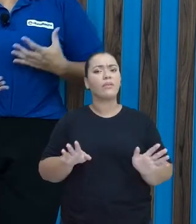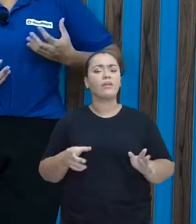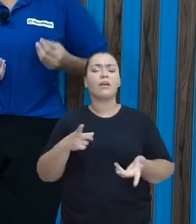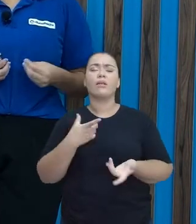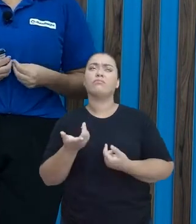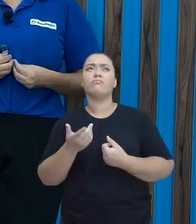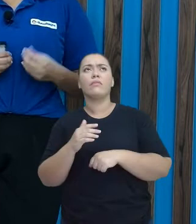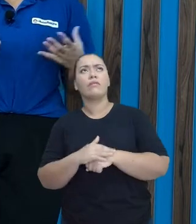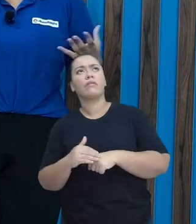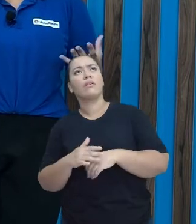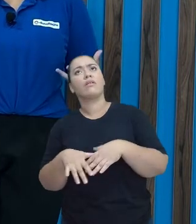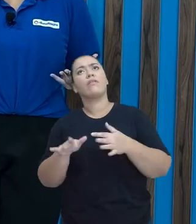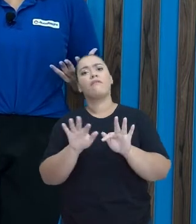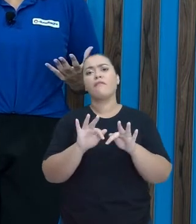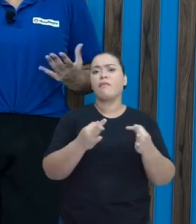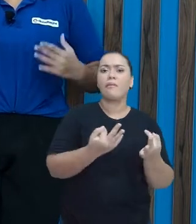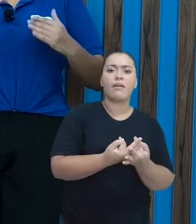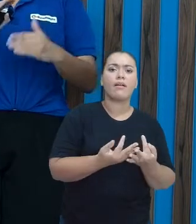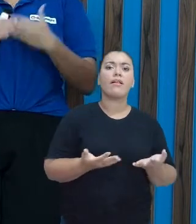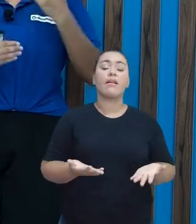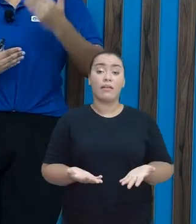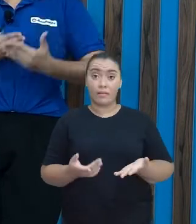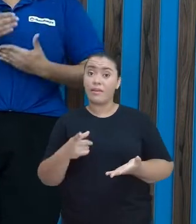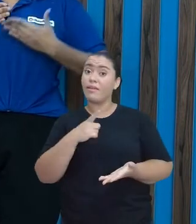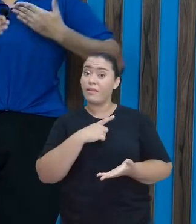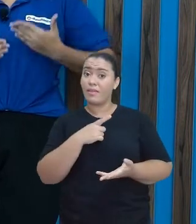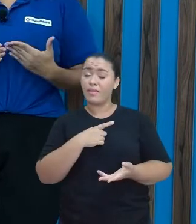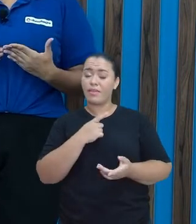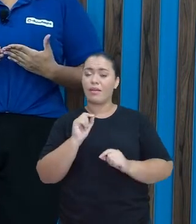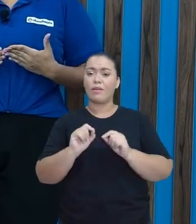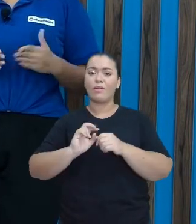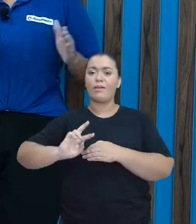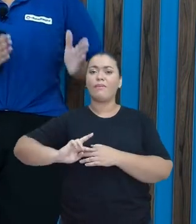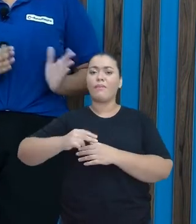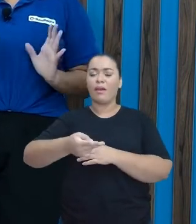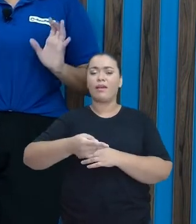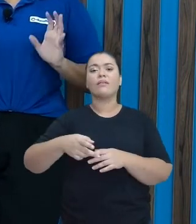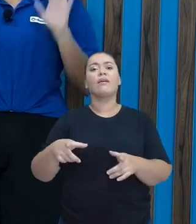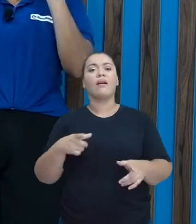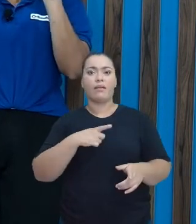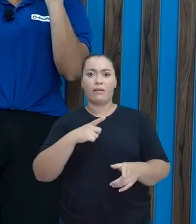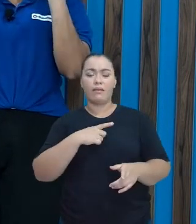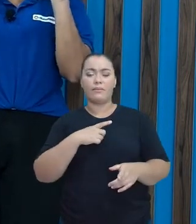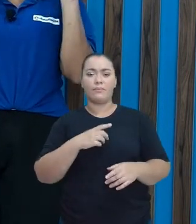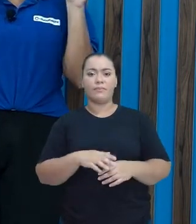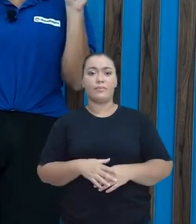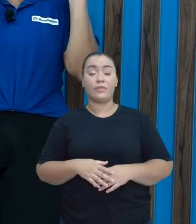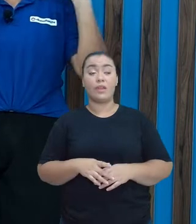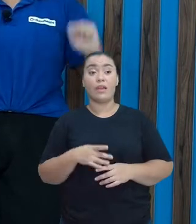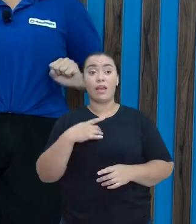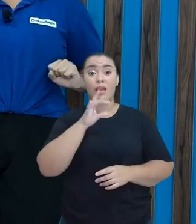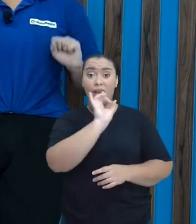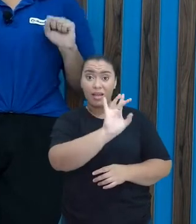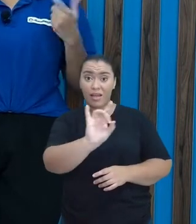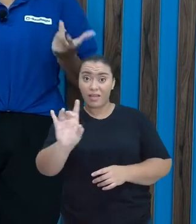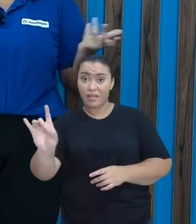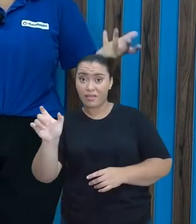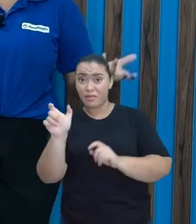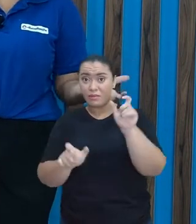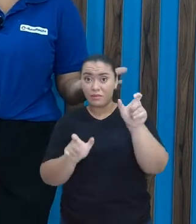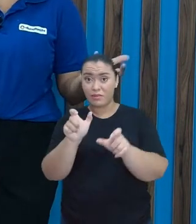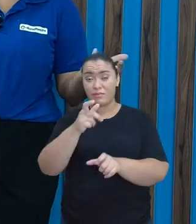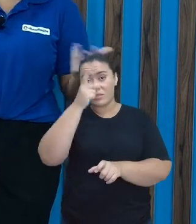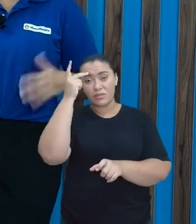afetuosas, que são mais familiares. E a gente acaba replicando isso. E aí todo mundo tem um jeitinho, digamos assim, de